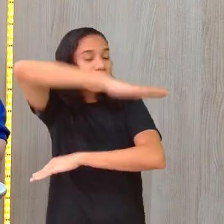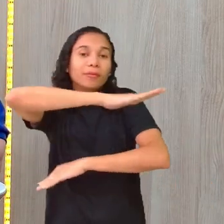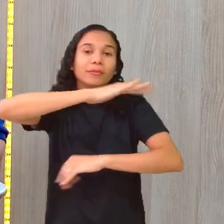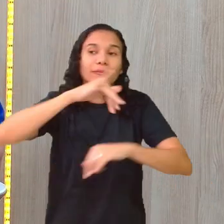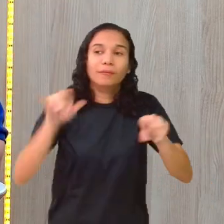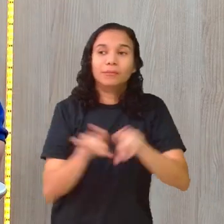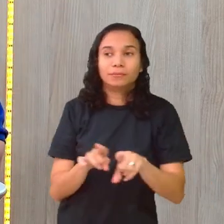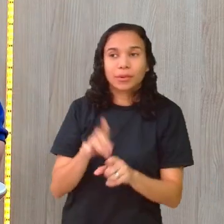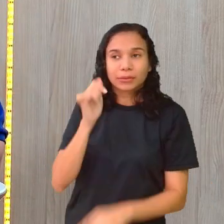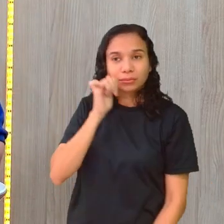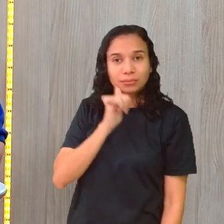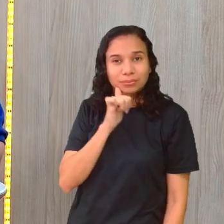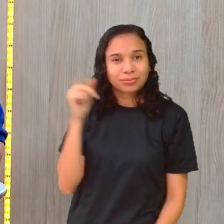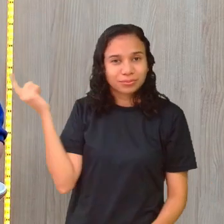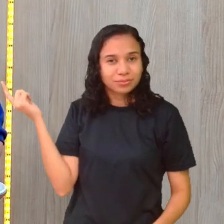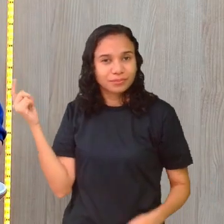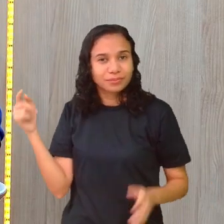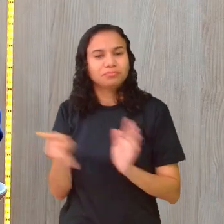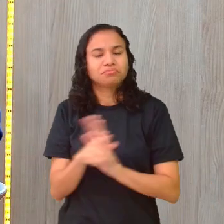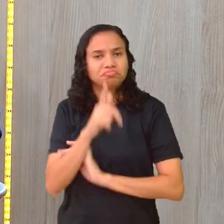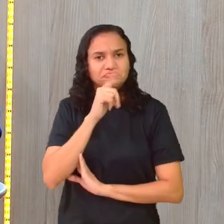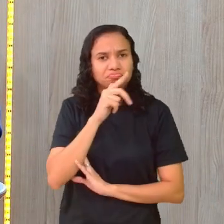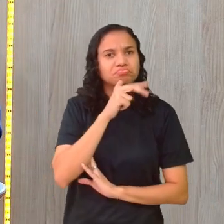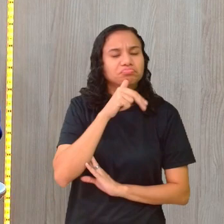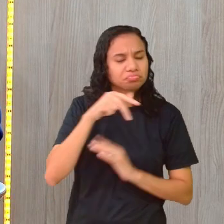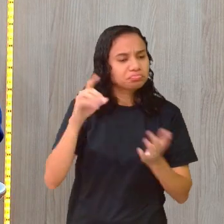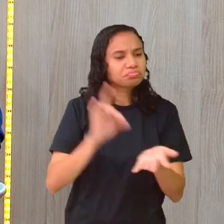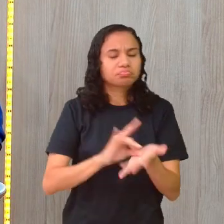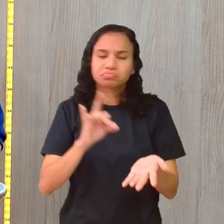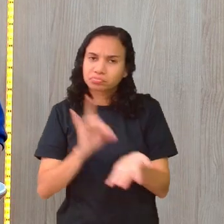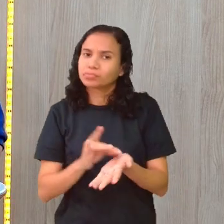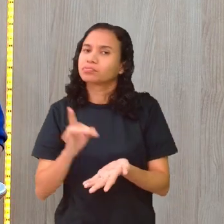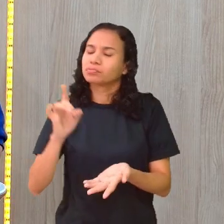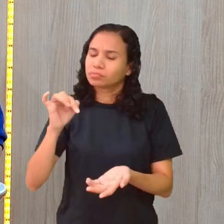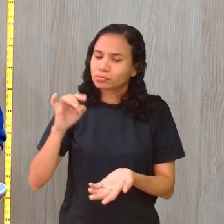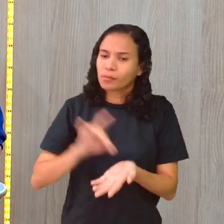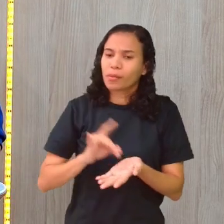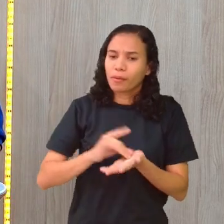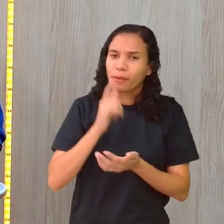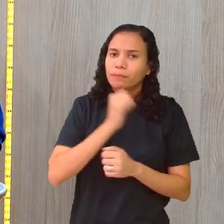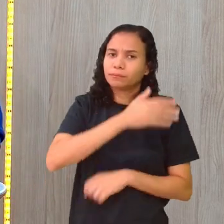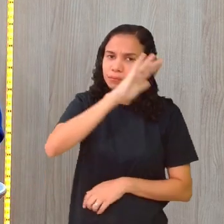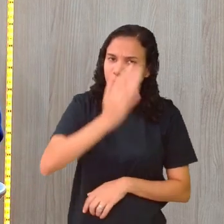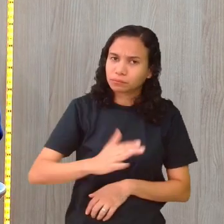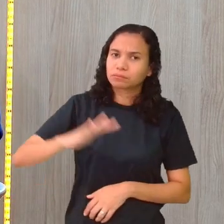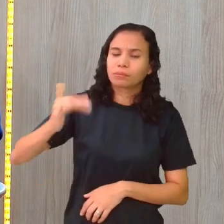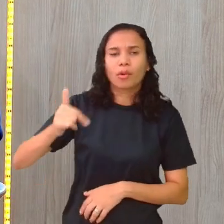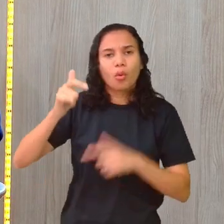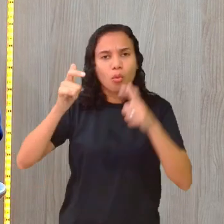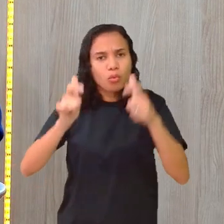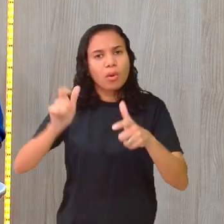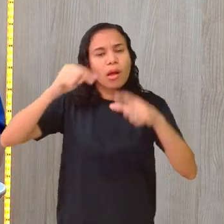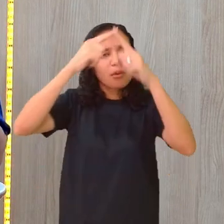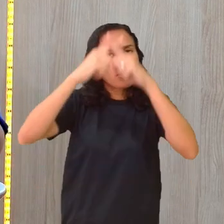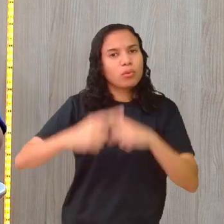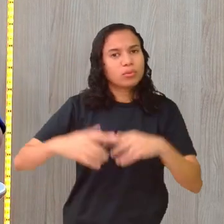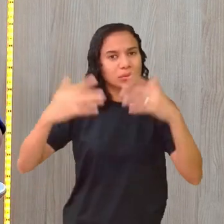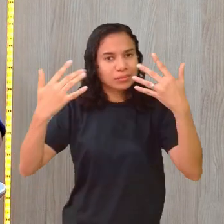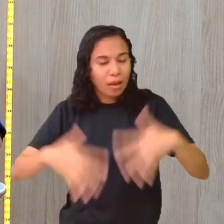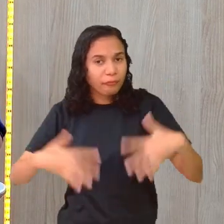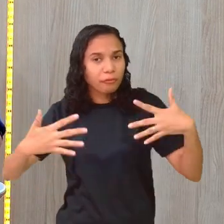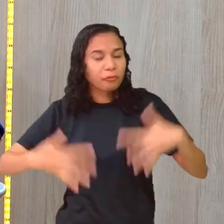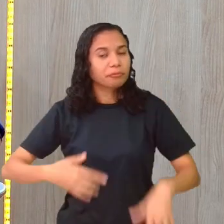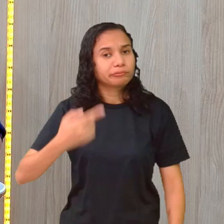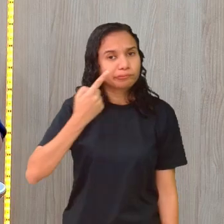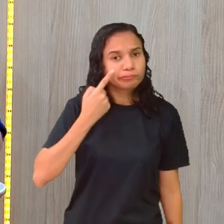a moça aí no surf, né? Realmente, o professor Helene está dizendo, é verdade, né, gente? É um ambiente desafiador, porque, veja,